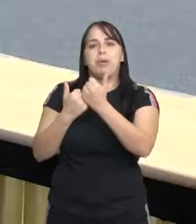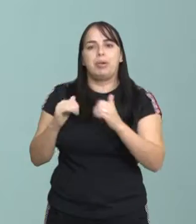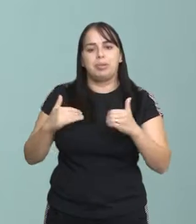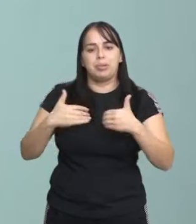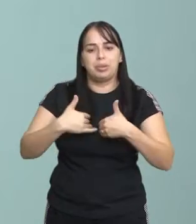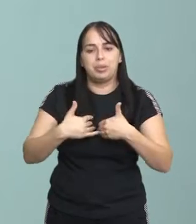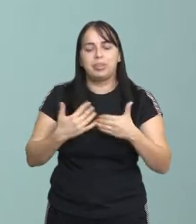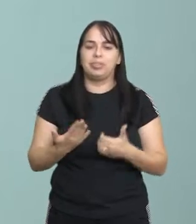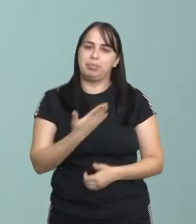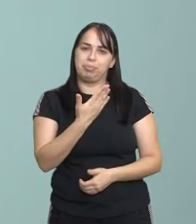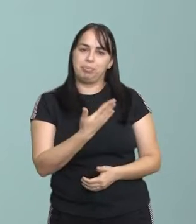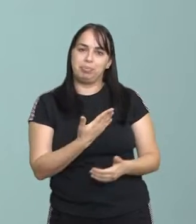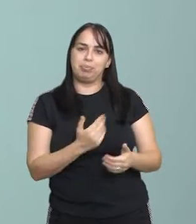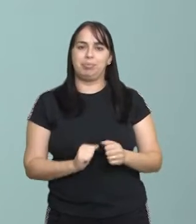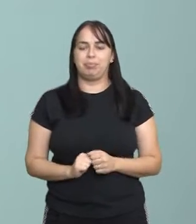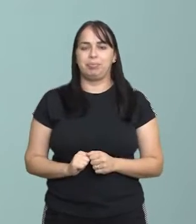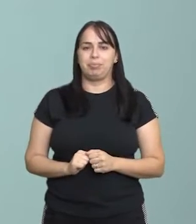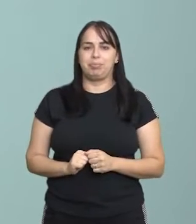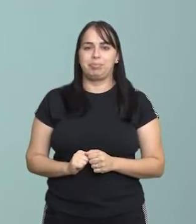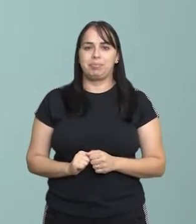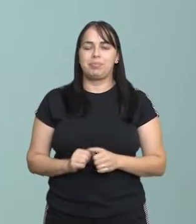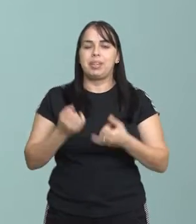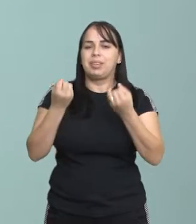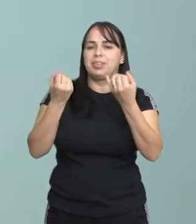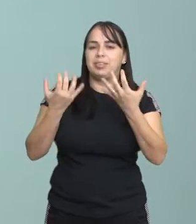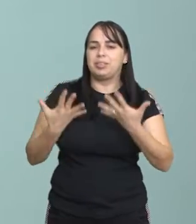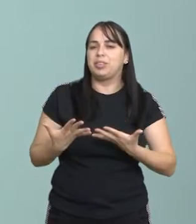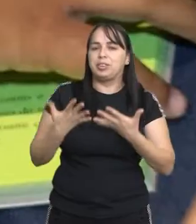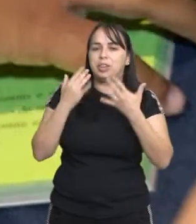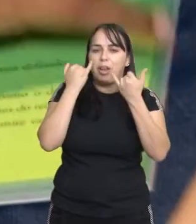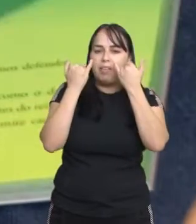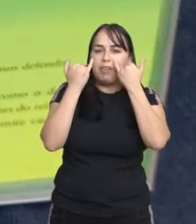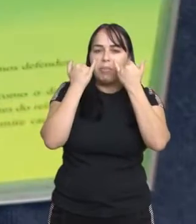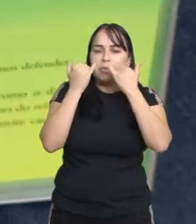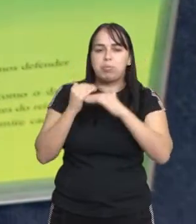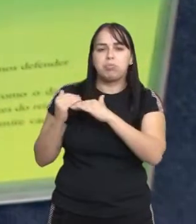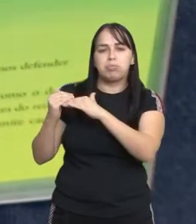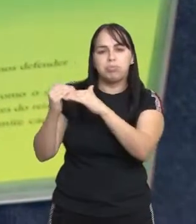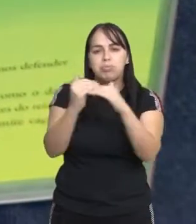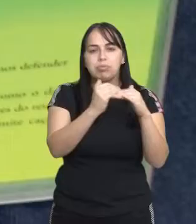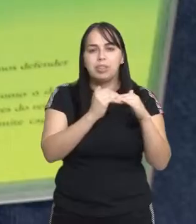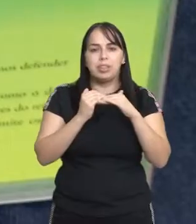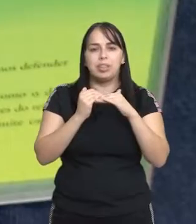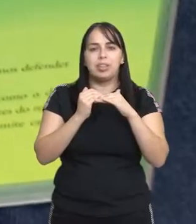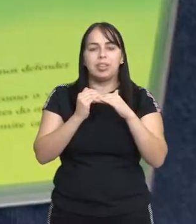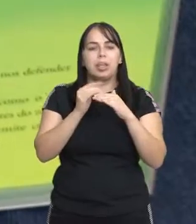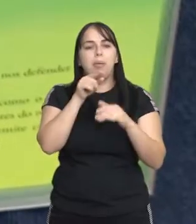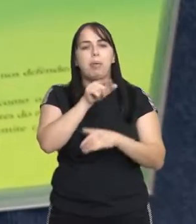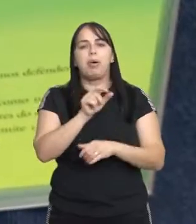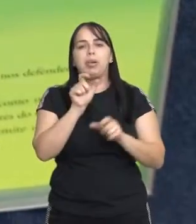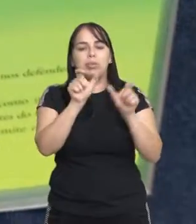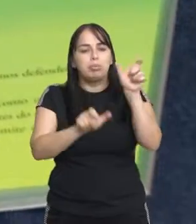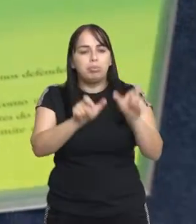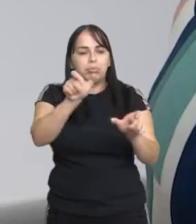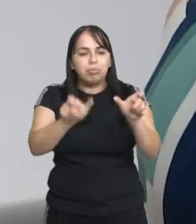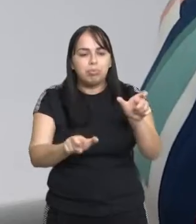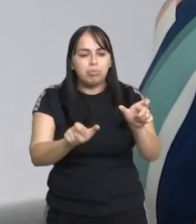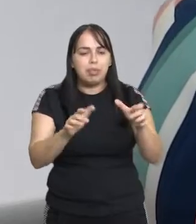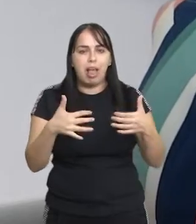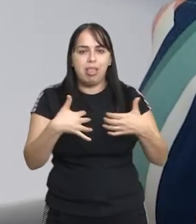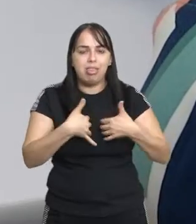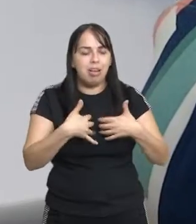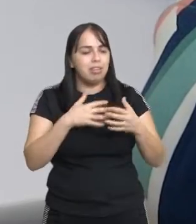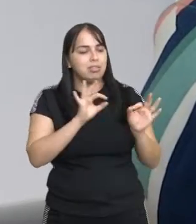Câmara, o programa se baseia em um sistema de informação unificado que vai possibilitar acompanhar o histórico de atividades e